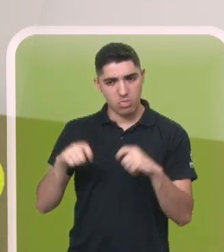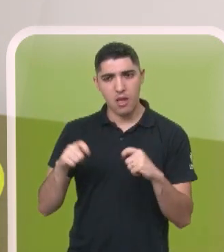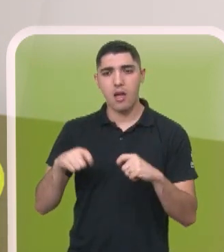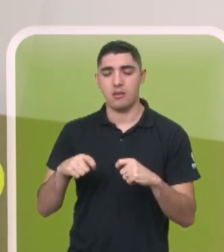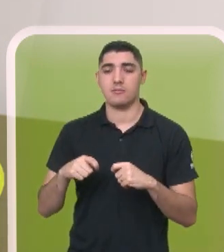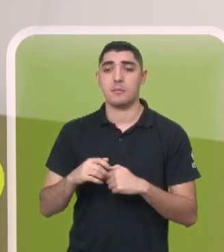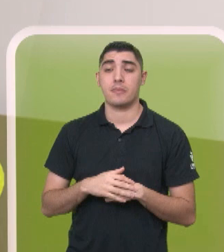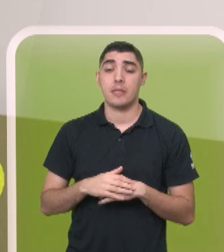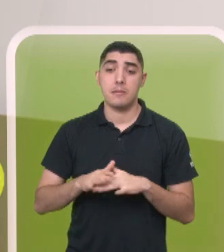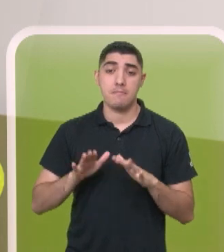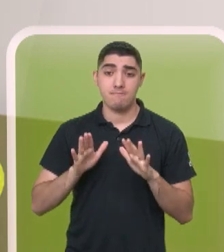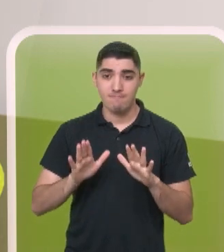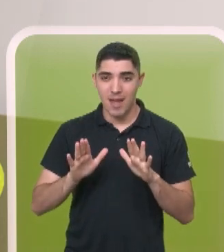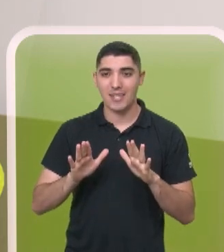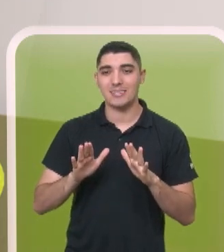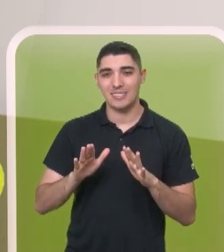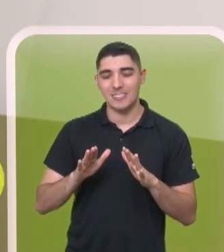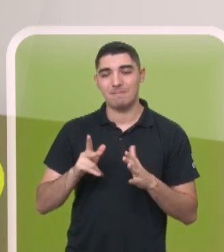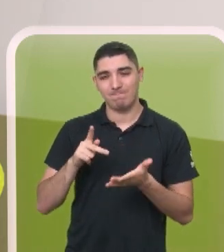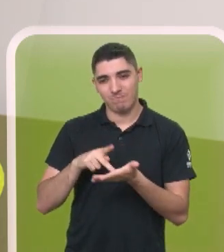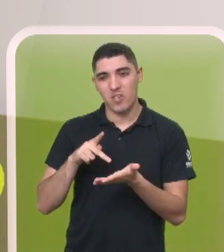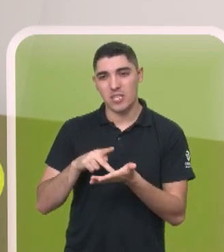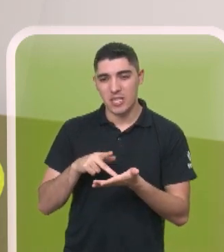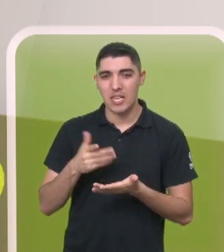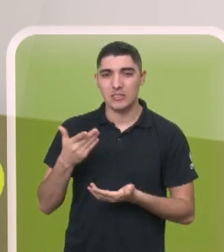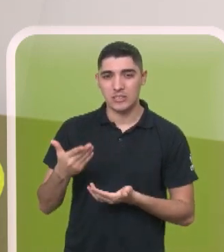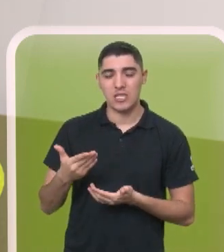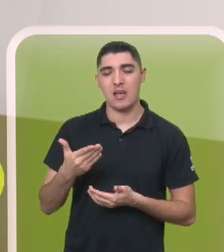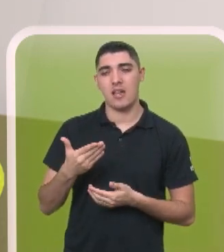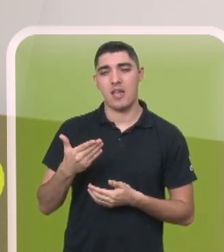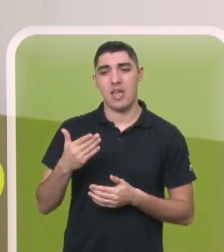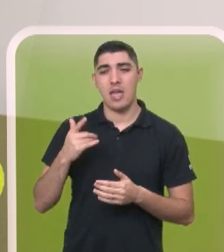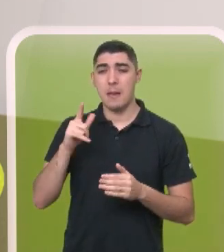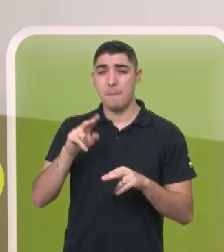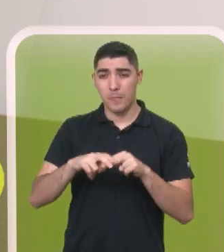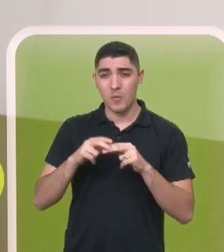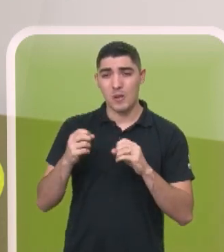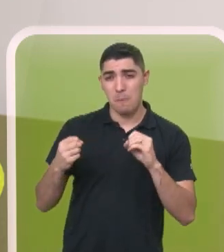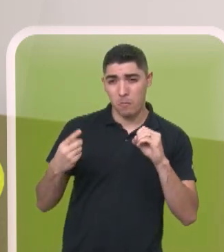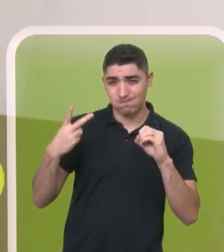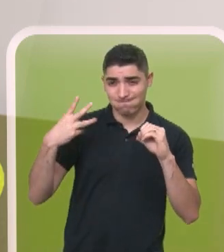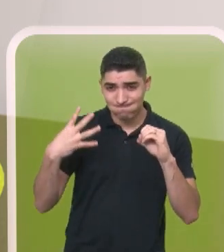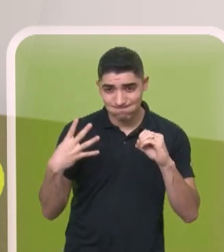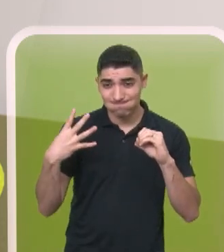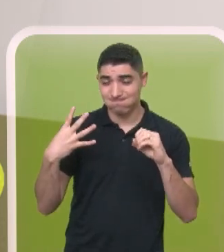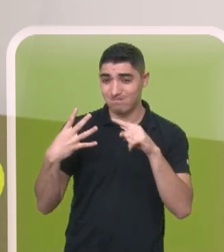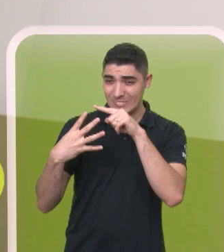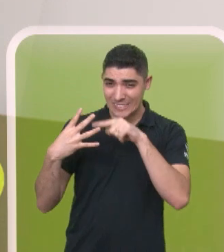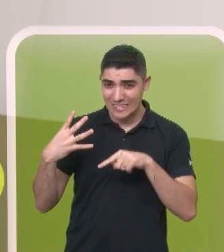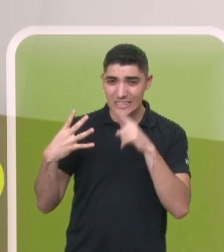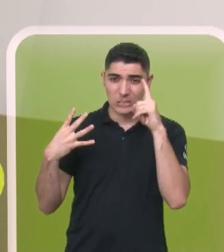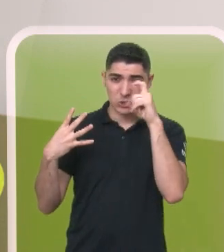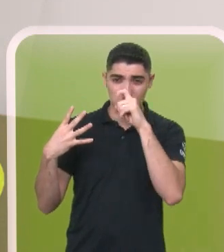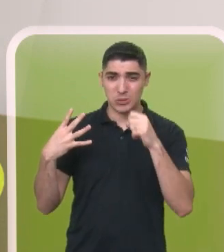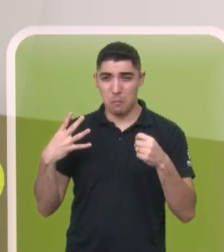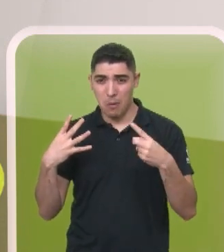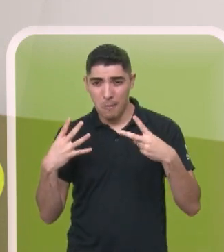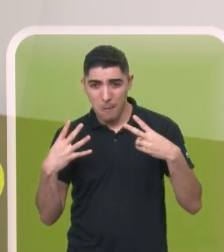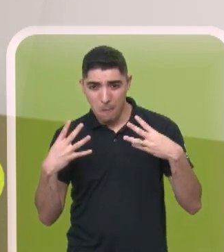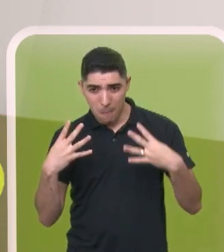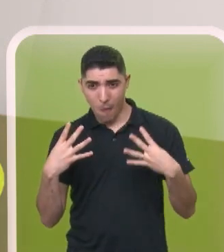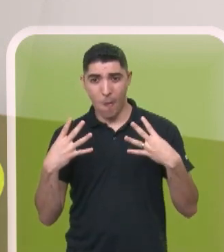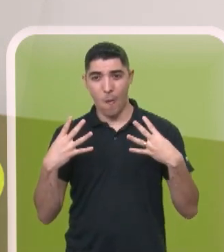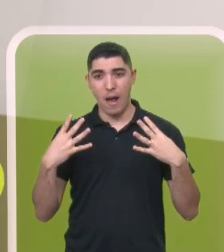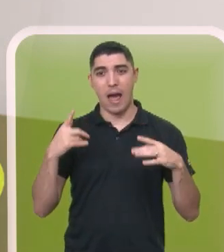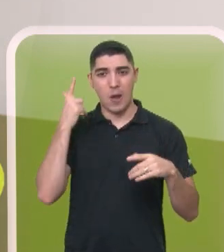prorrogação, mas eu acho que é mais isso, né? A questão do placar ser elástico, da maneira como foi a partida. É,